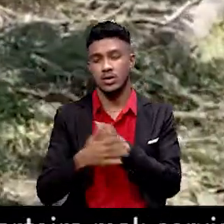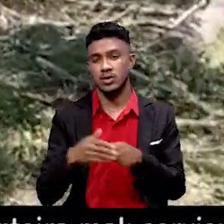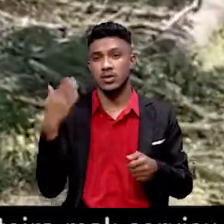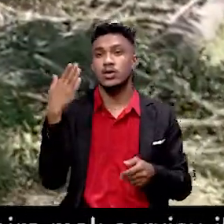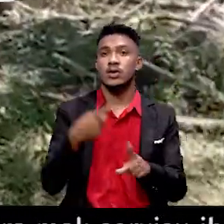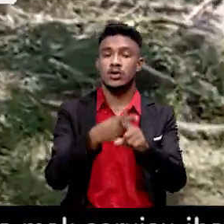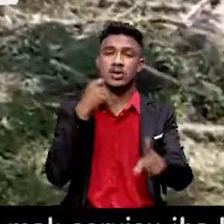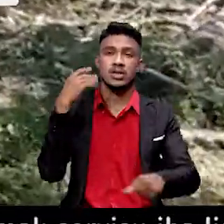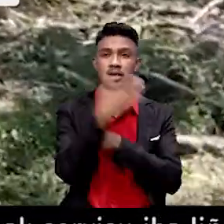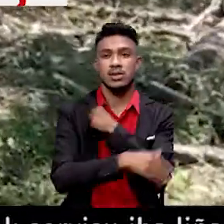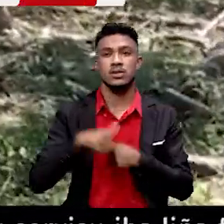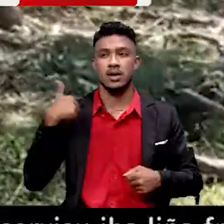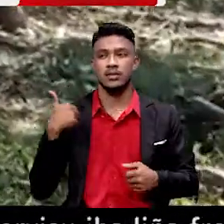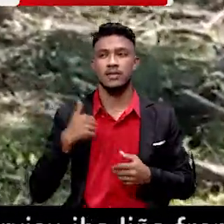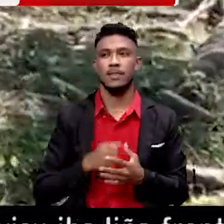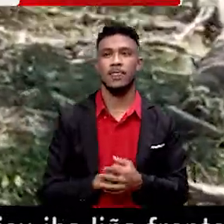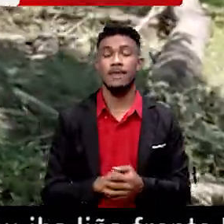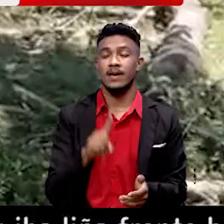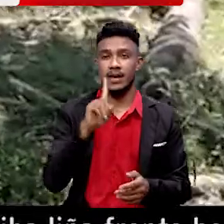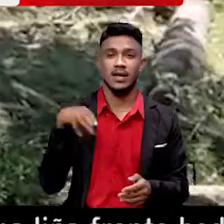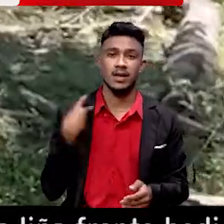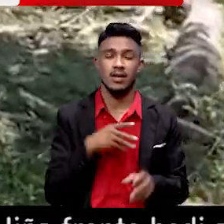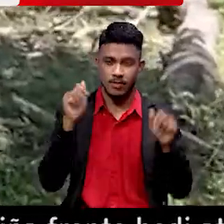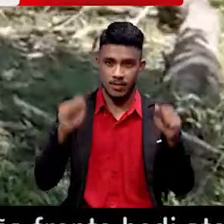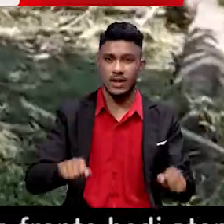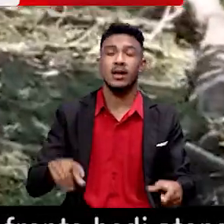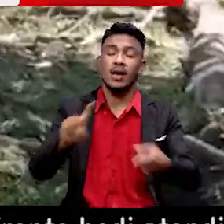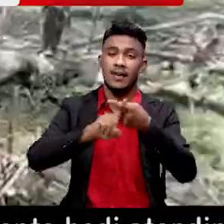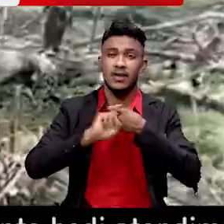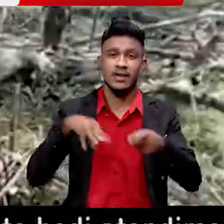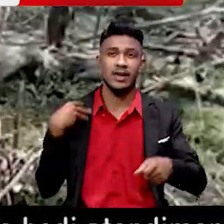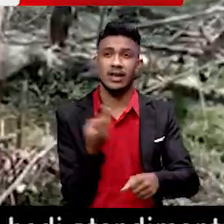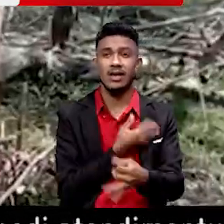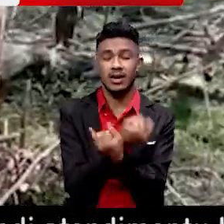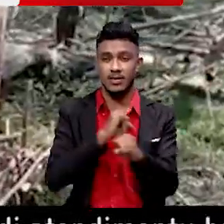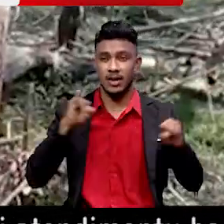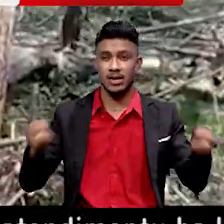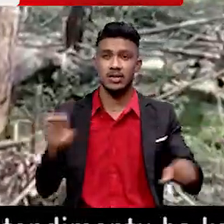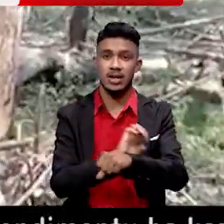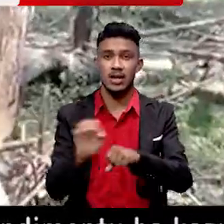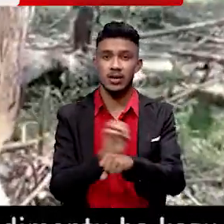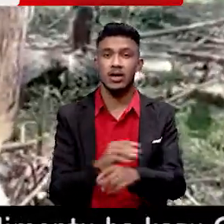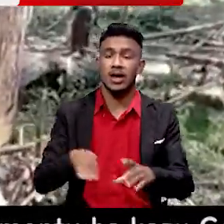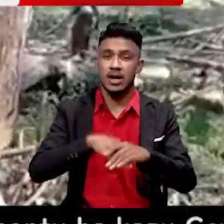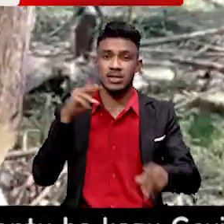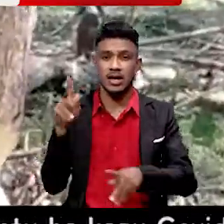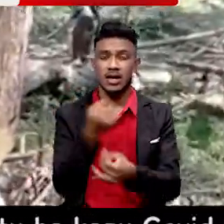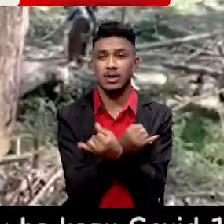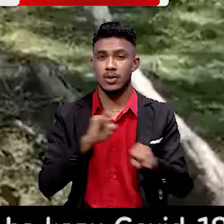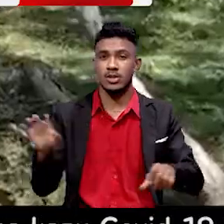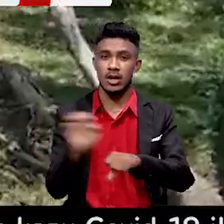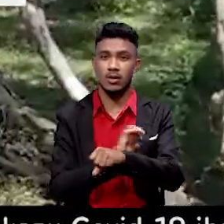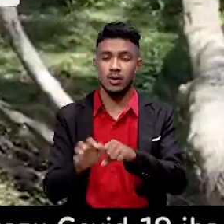ho sirali ur. De neva e tabele. Ha meti fali e tenen dependencia economia. Corre dependencia economia